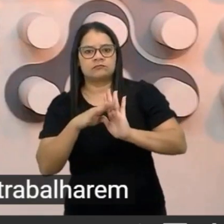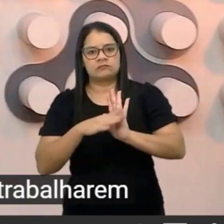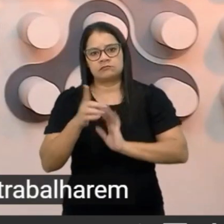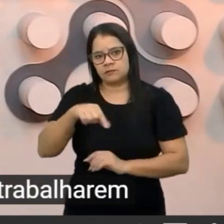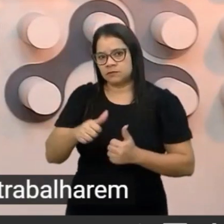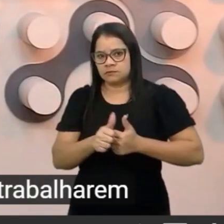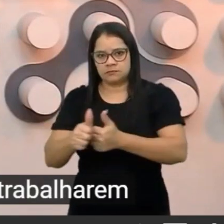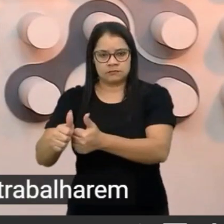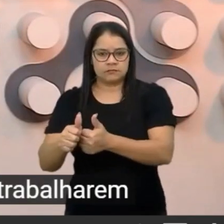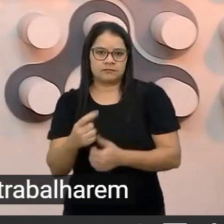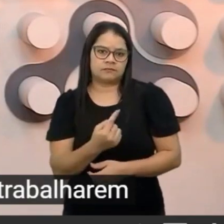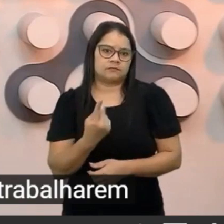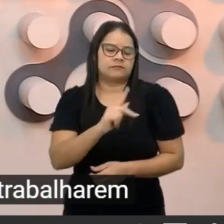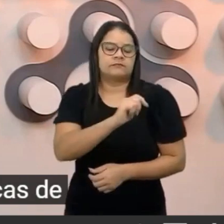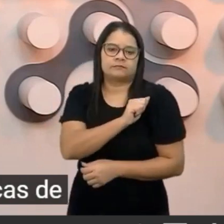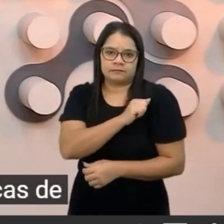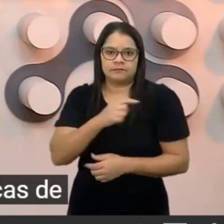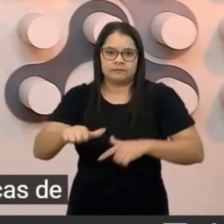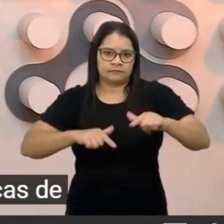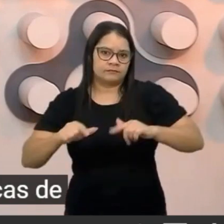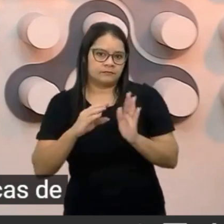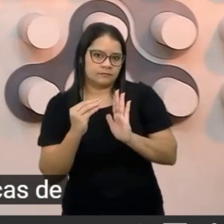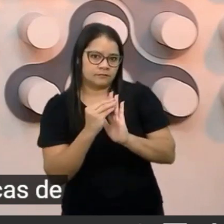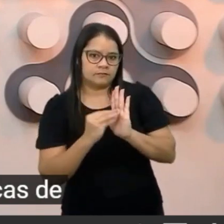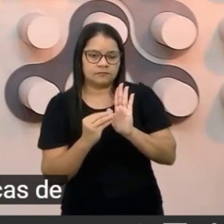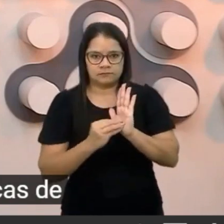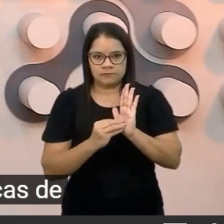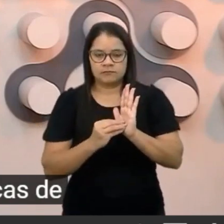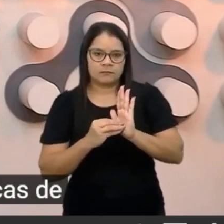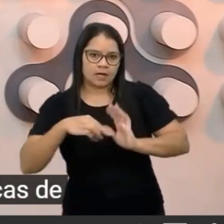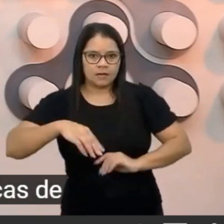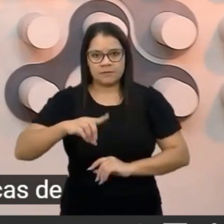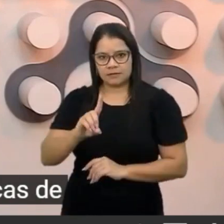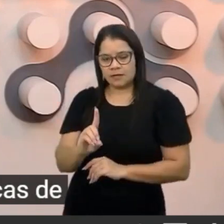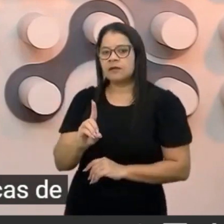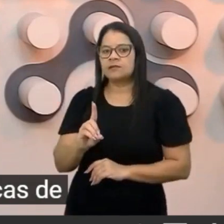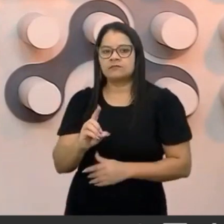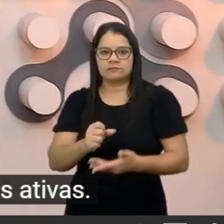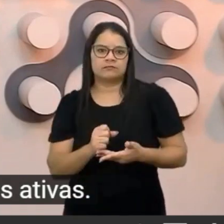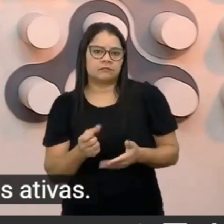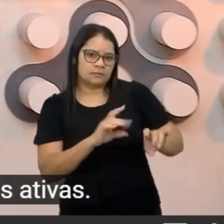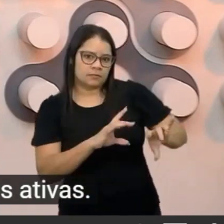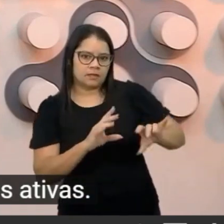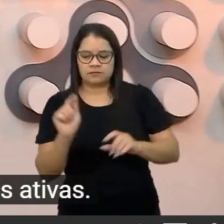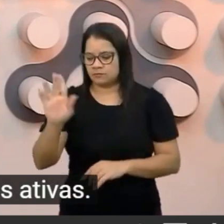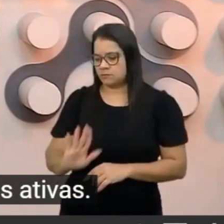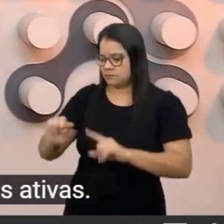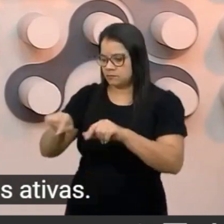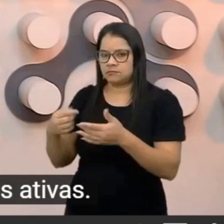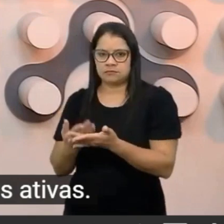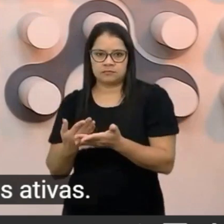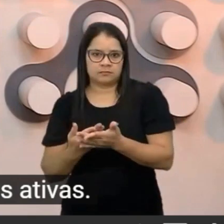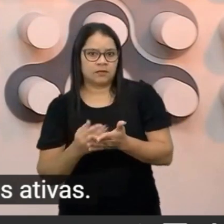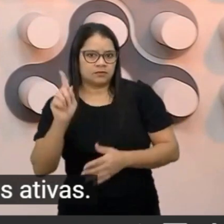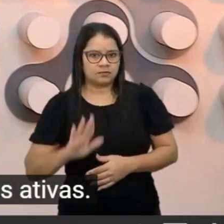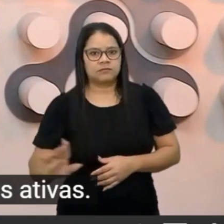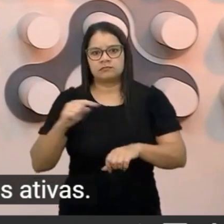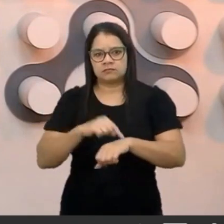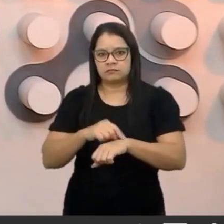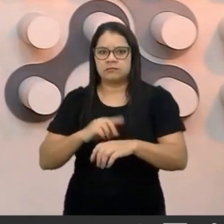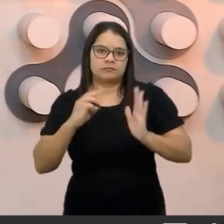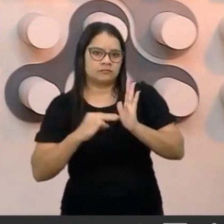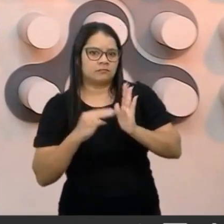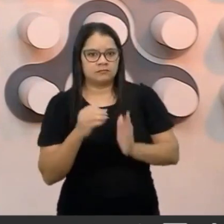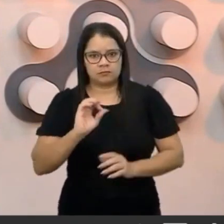vocês acompanharem os estudantes e trabalharem o conteúdo desse MD, além de trazer aí algumas técnicas de gestão de sala de aula, gestão de tempo e metodologias